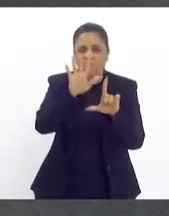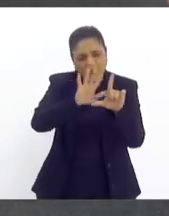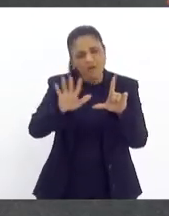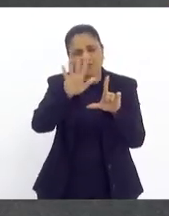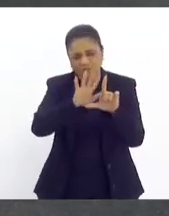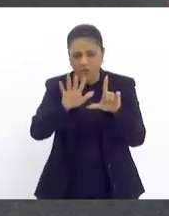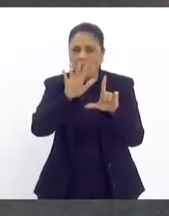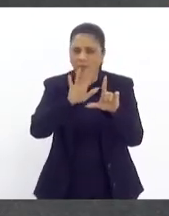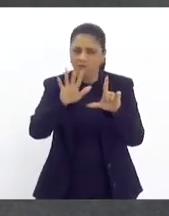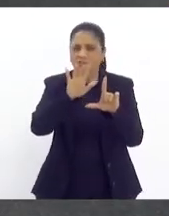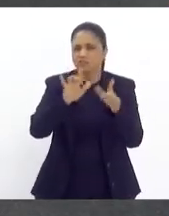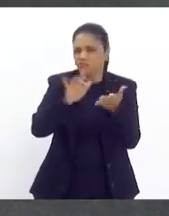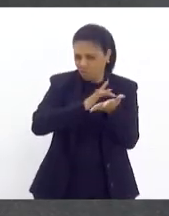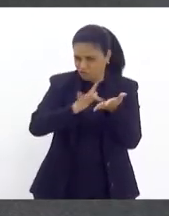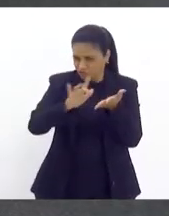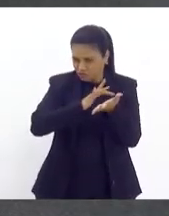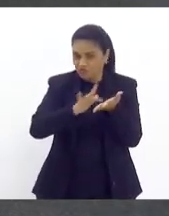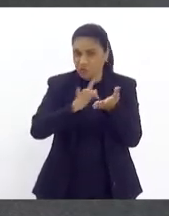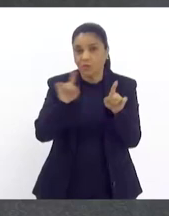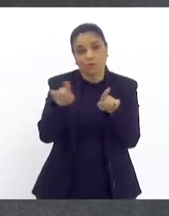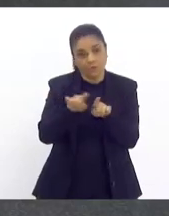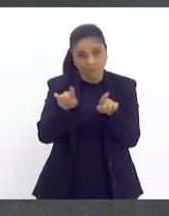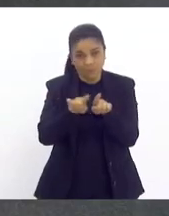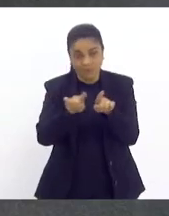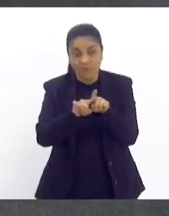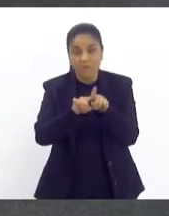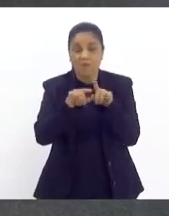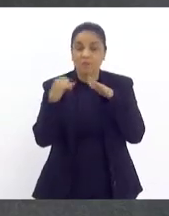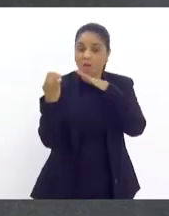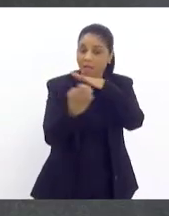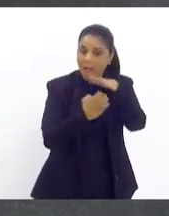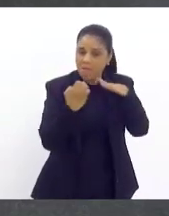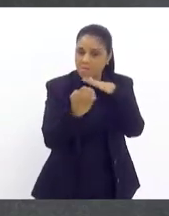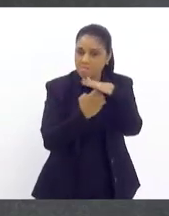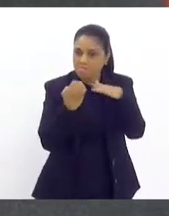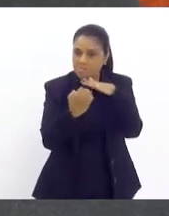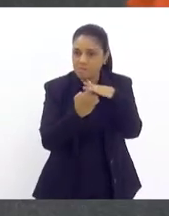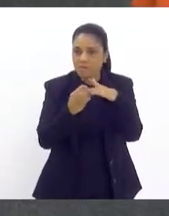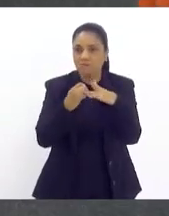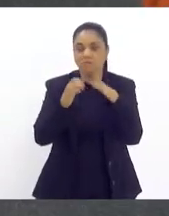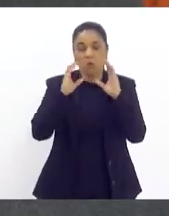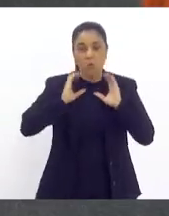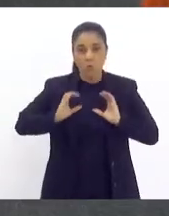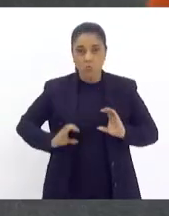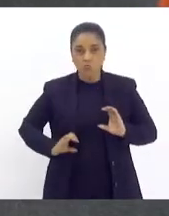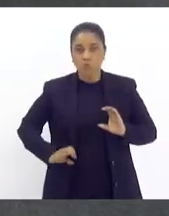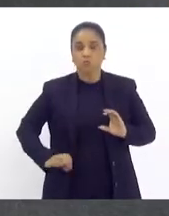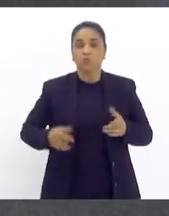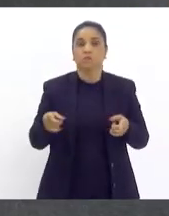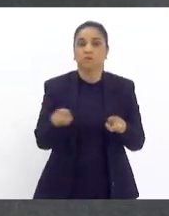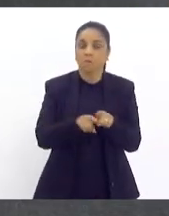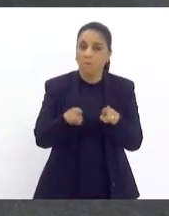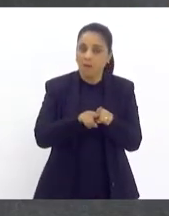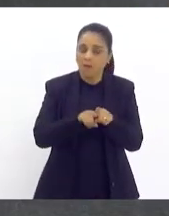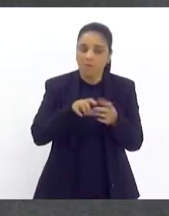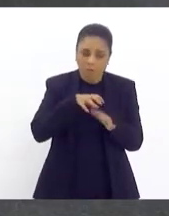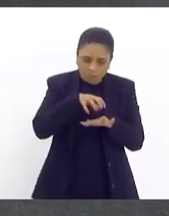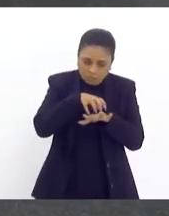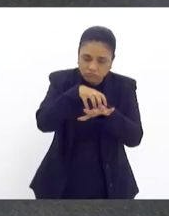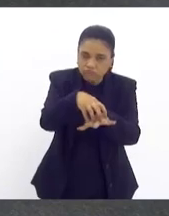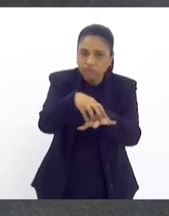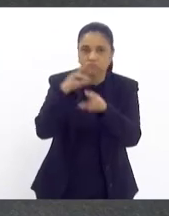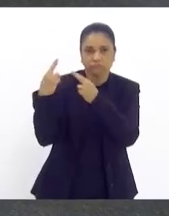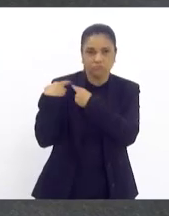digital também mas uma conduta da empresa responsável pelo transporte de passageiros né é